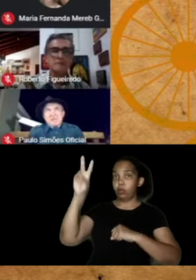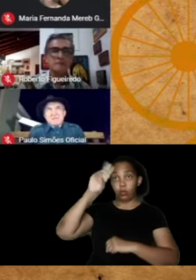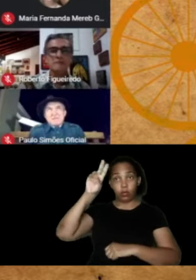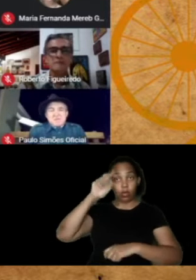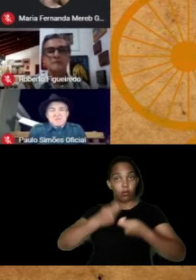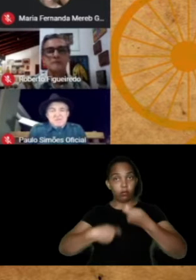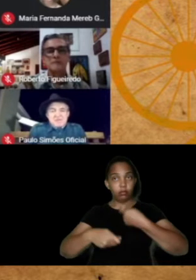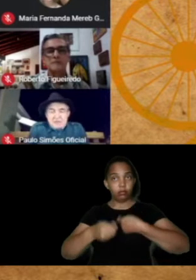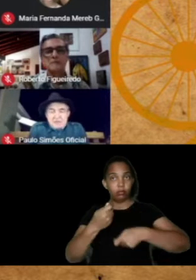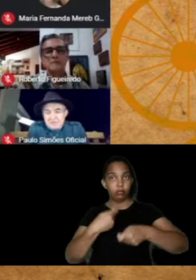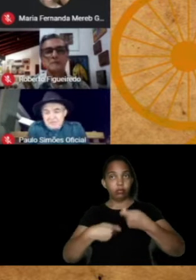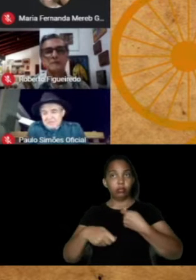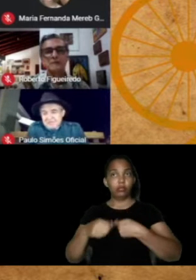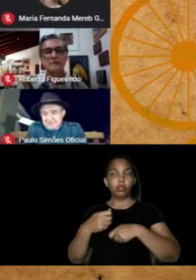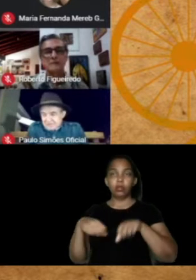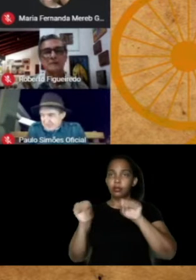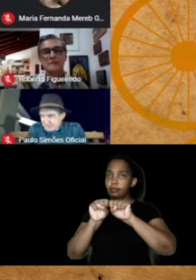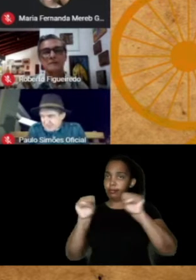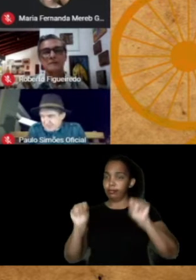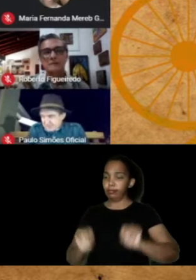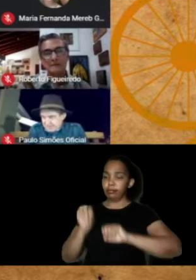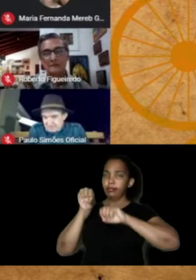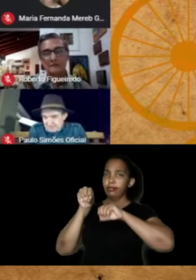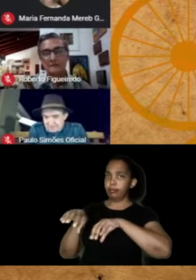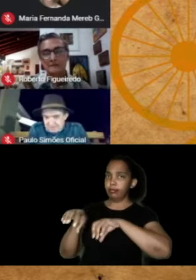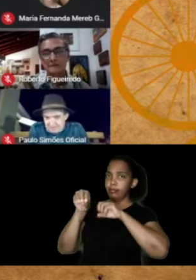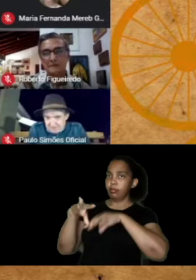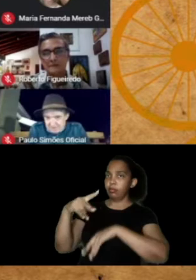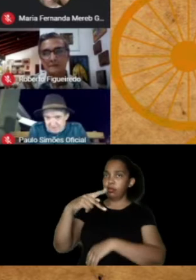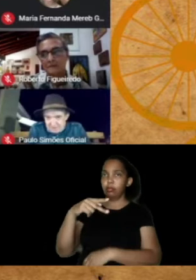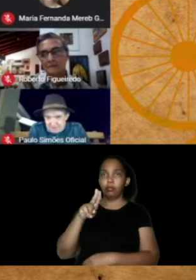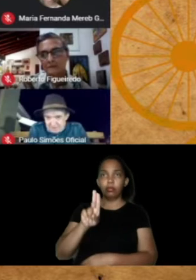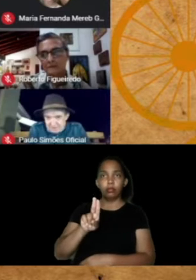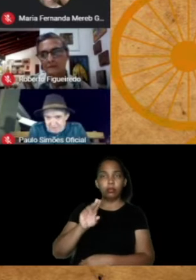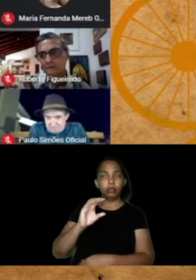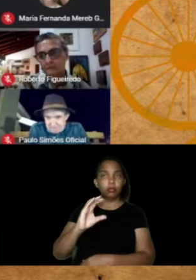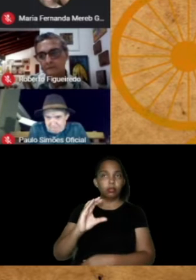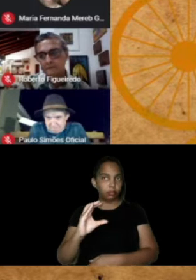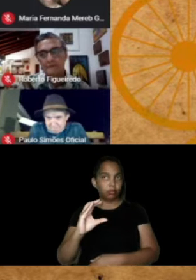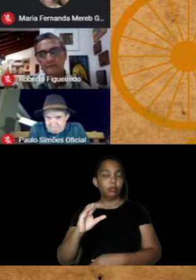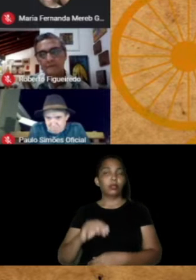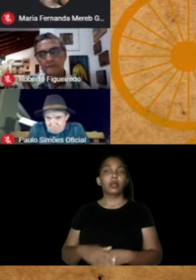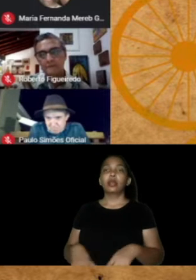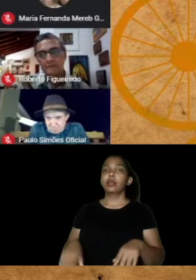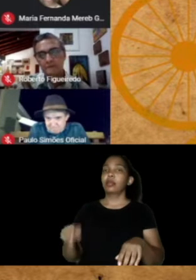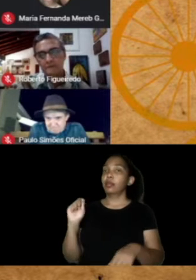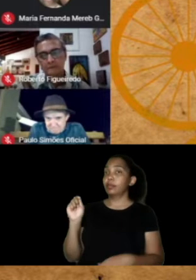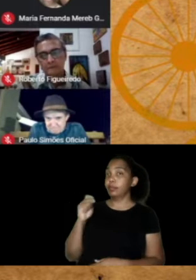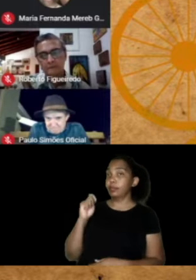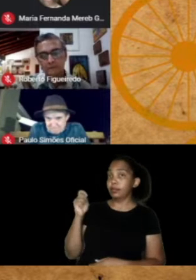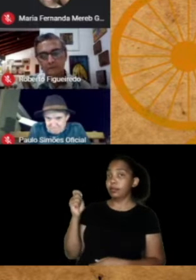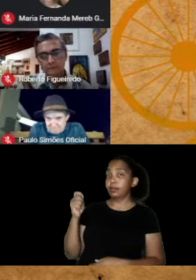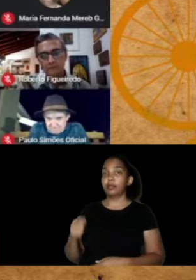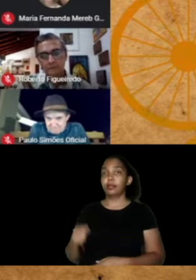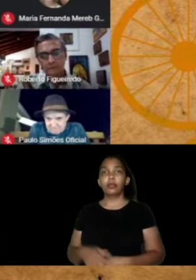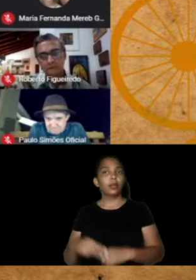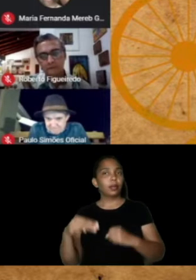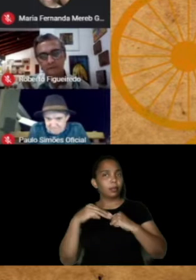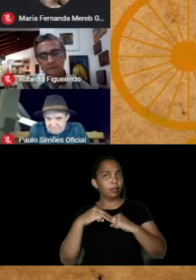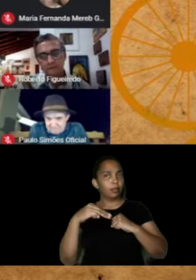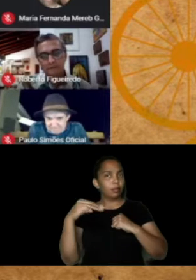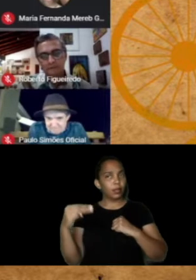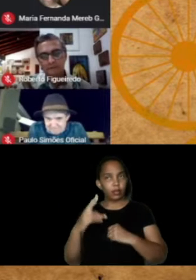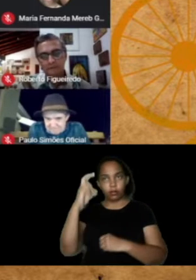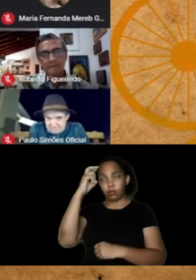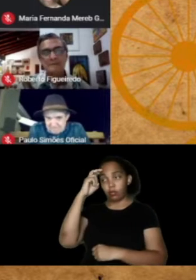em Sistema Educativo pela PUC de Porto Alegre, mestre em Educação com o tema Patrimônio Cultural na Educação.